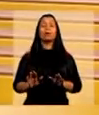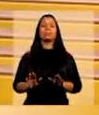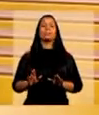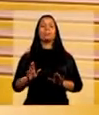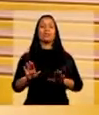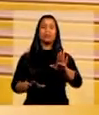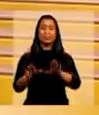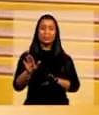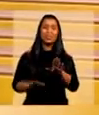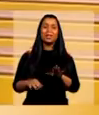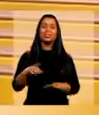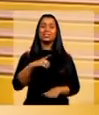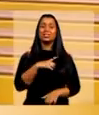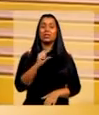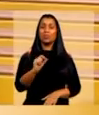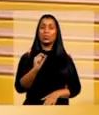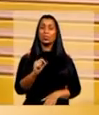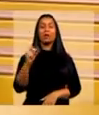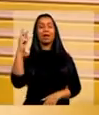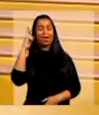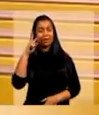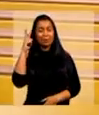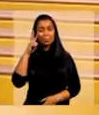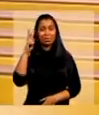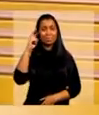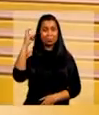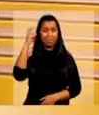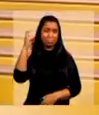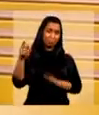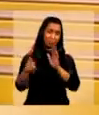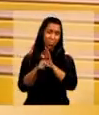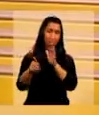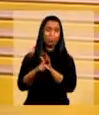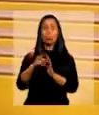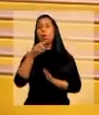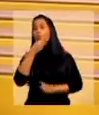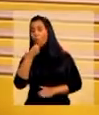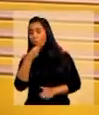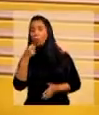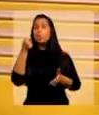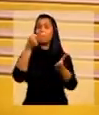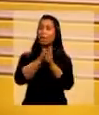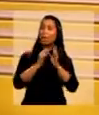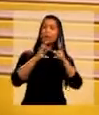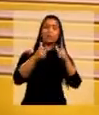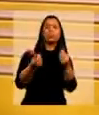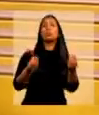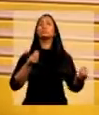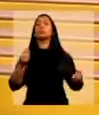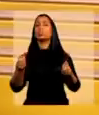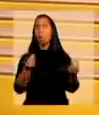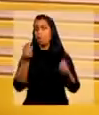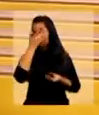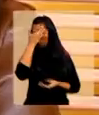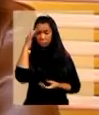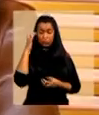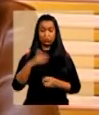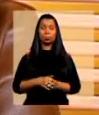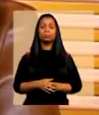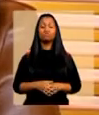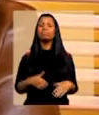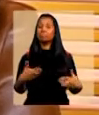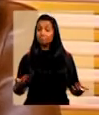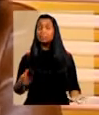ainda bate às vezes aquela lembrança cultural do tradicional, do homem ainda prover. Como é que os casais estão lidando com isso?